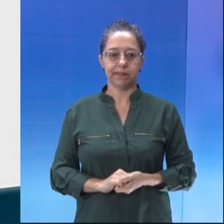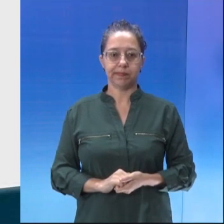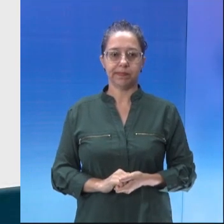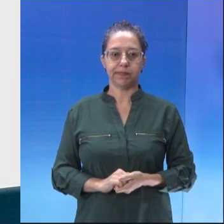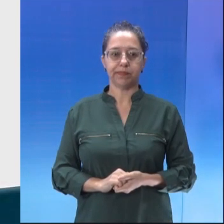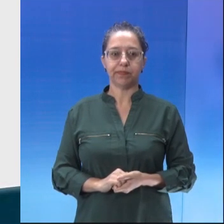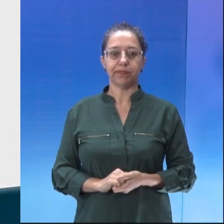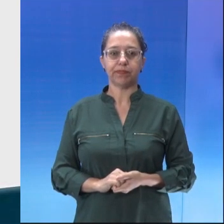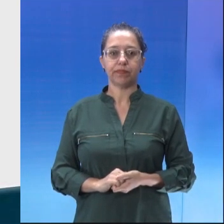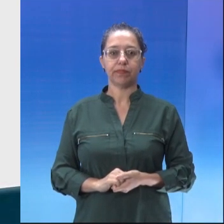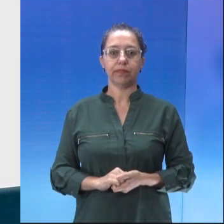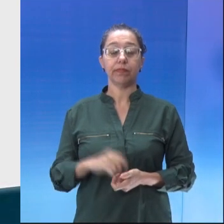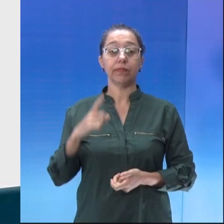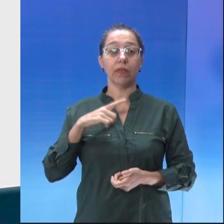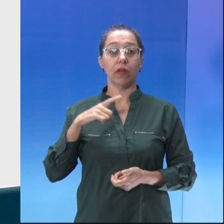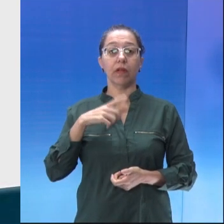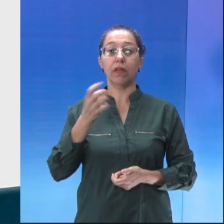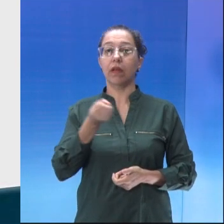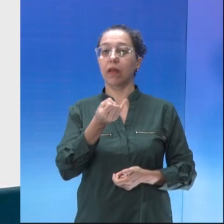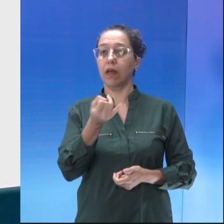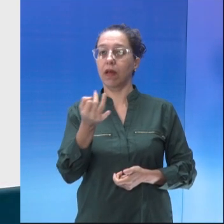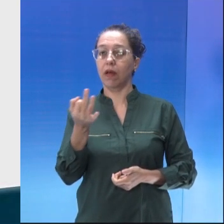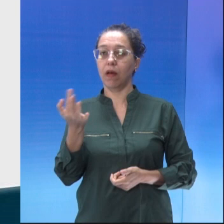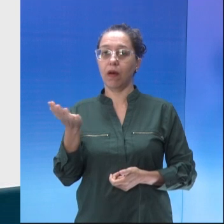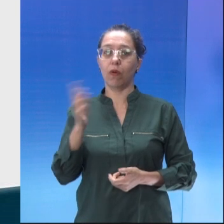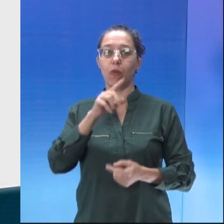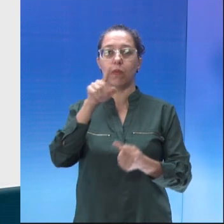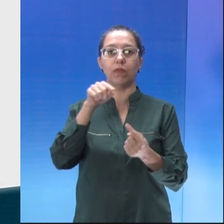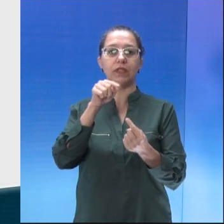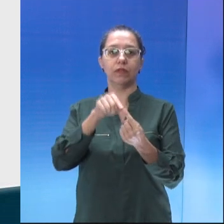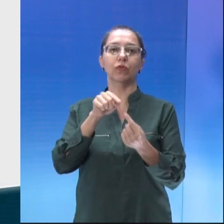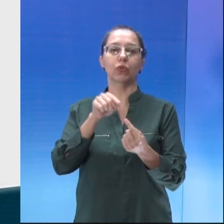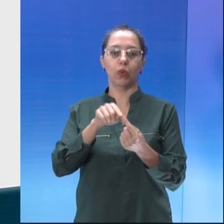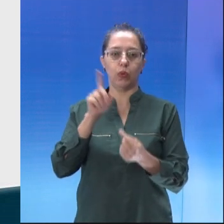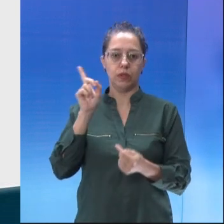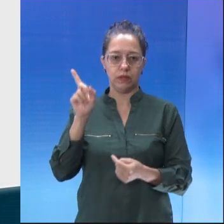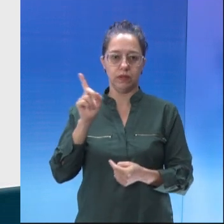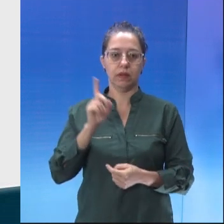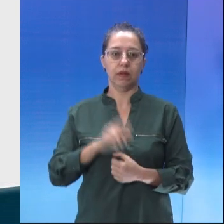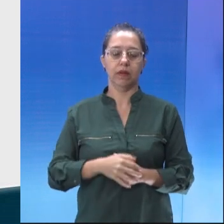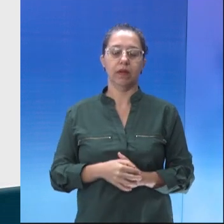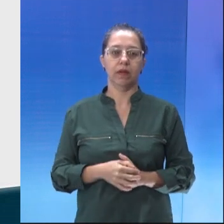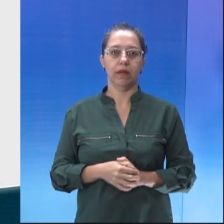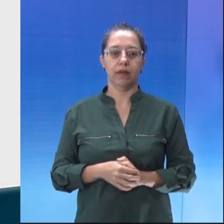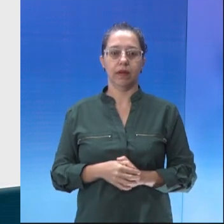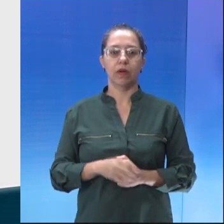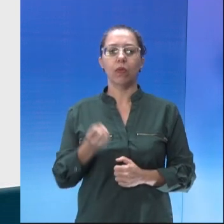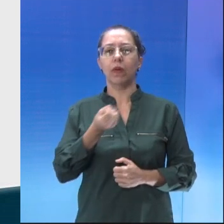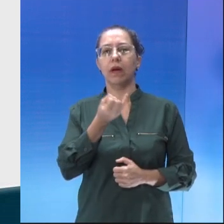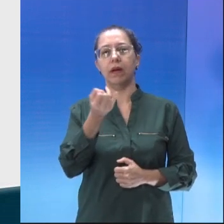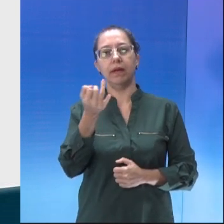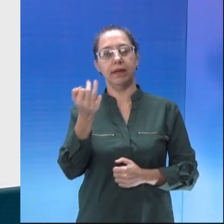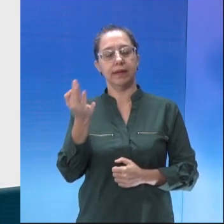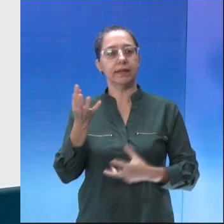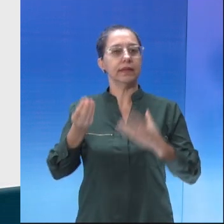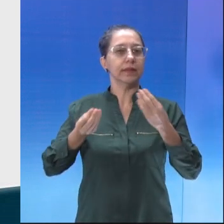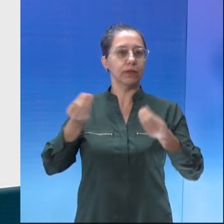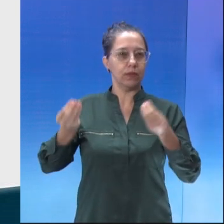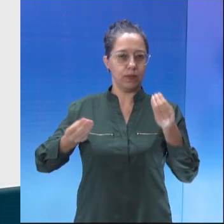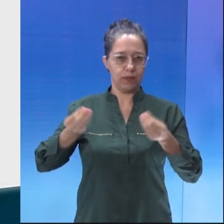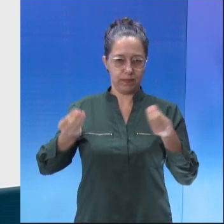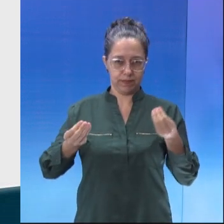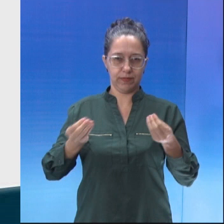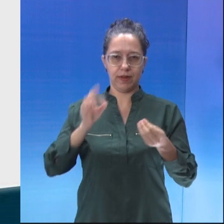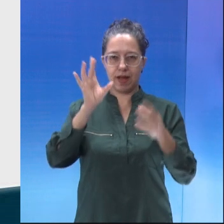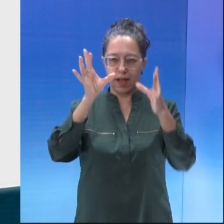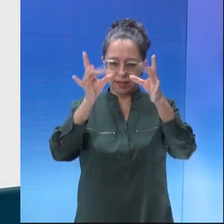Então temos aqui algumas funções específicas da proteína. Segue aí comigo aí para vocês entenderem quais são e como são